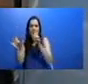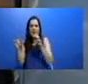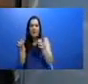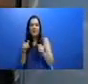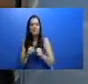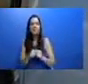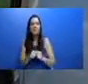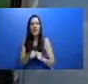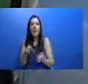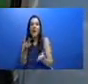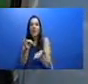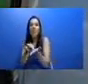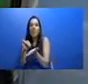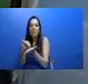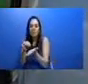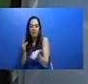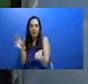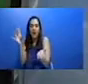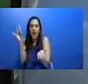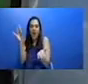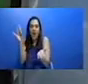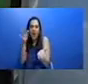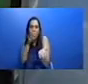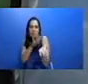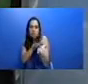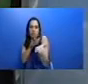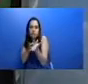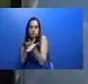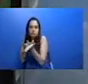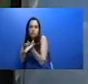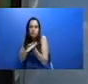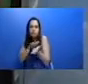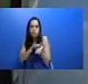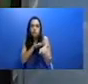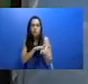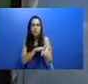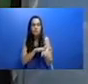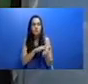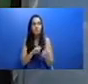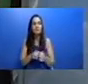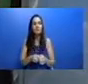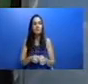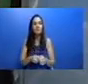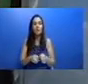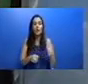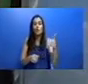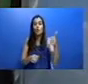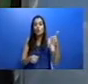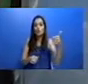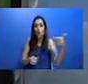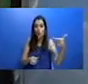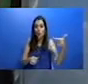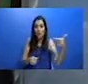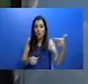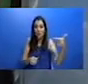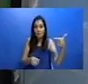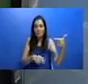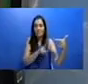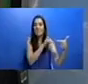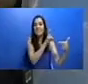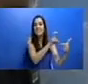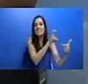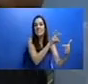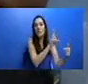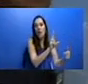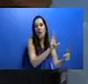adesivos por R$5. Nós já sabemos que numa dúzia nós temos 12. Então, aqui, 12 adesivinhos custam